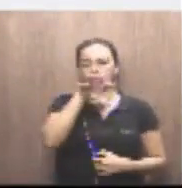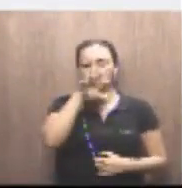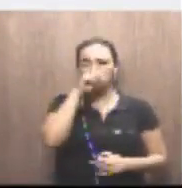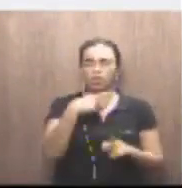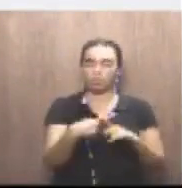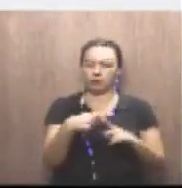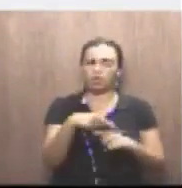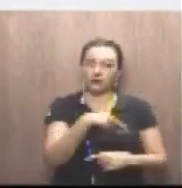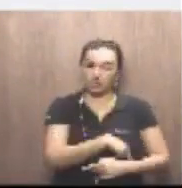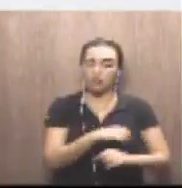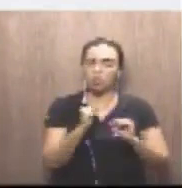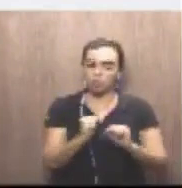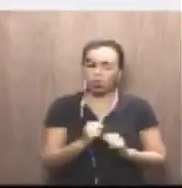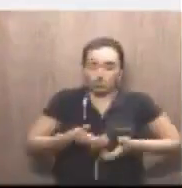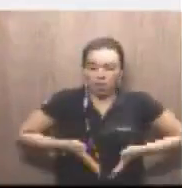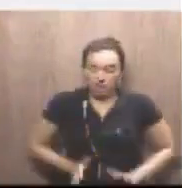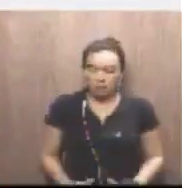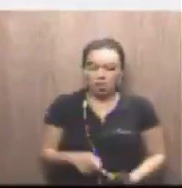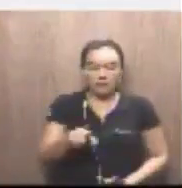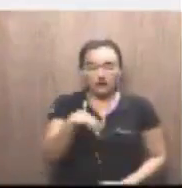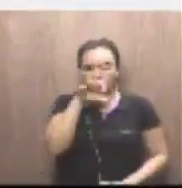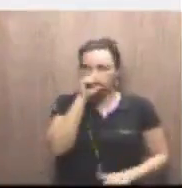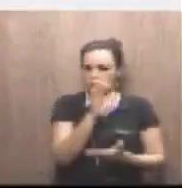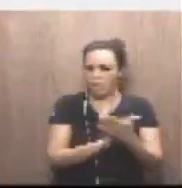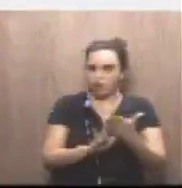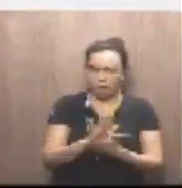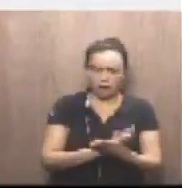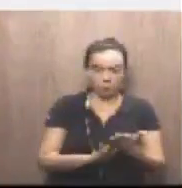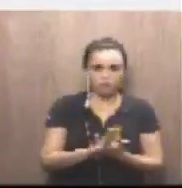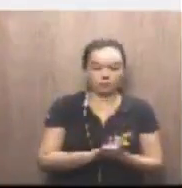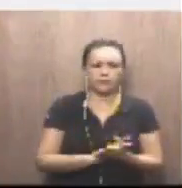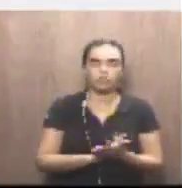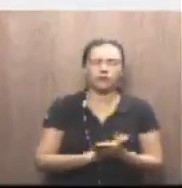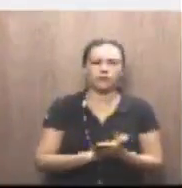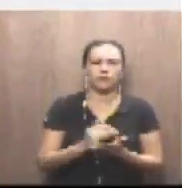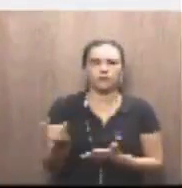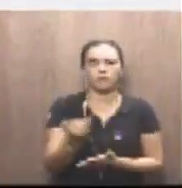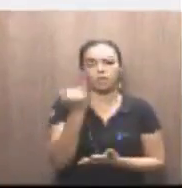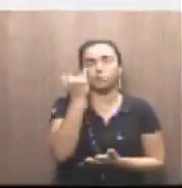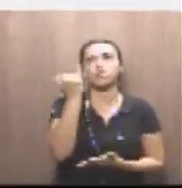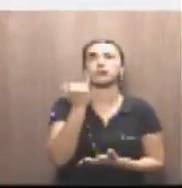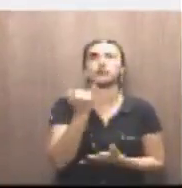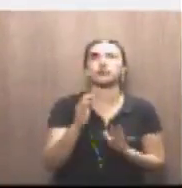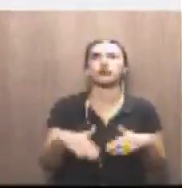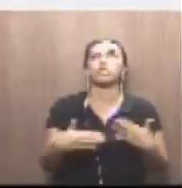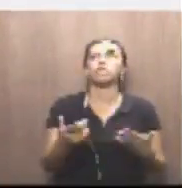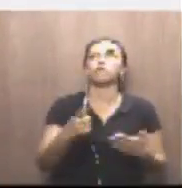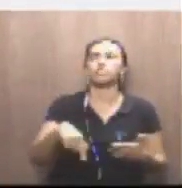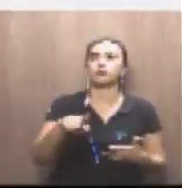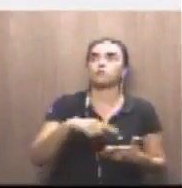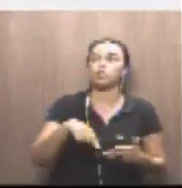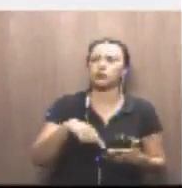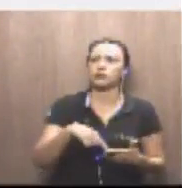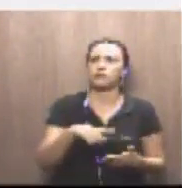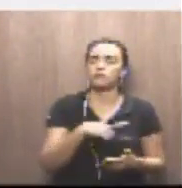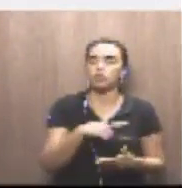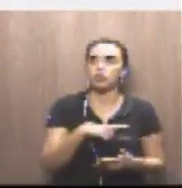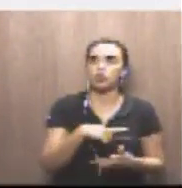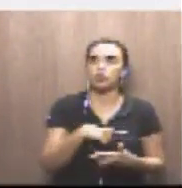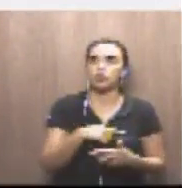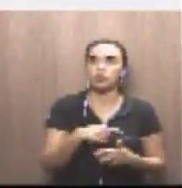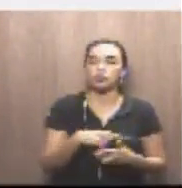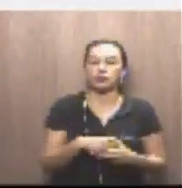pode nascer parado. Então, isso é extremamente sério quando a gente pratica algum tipo de